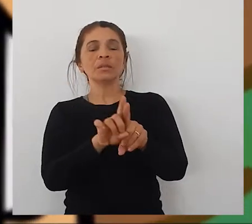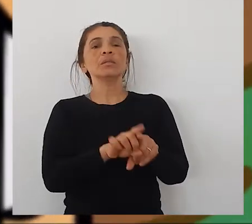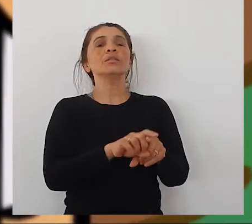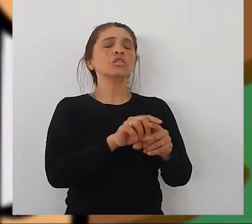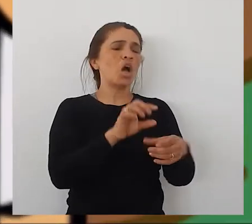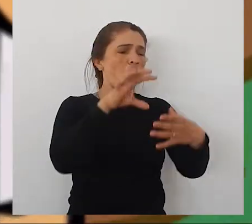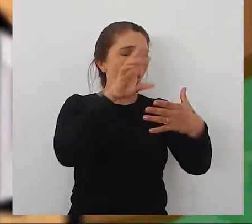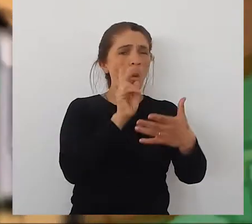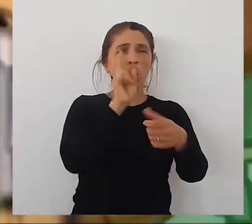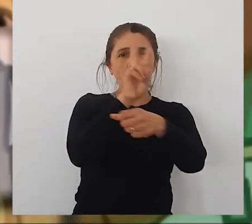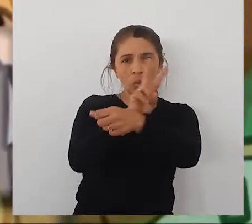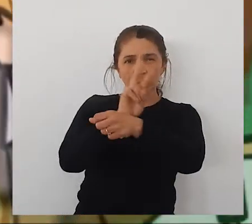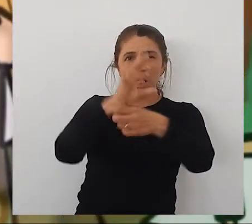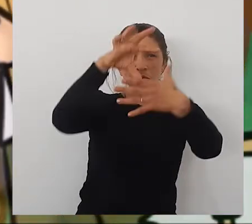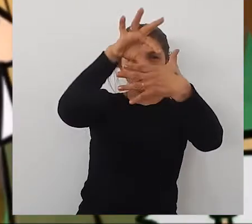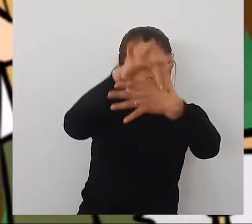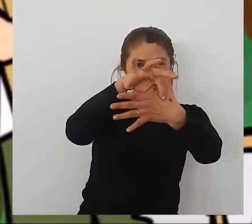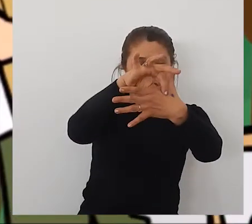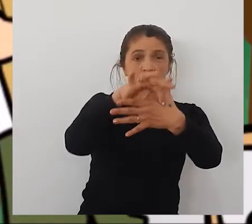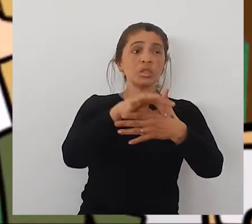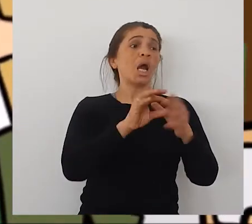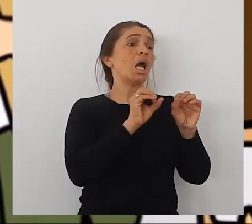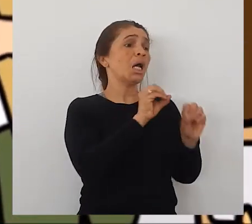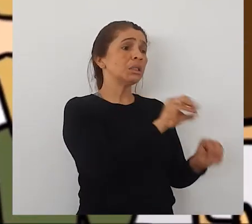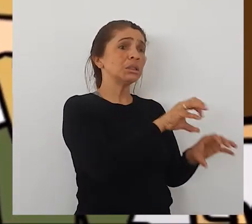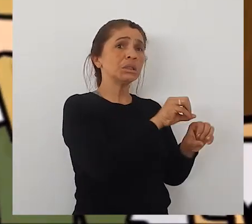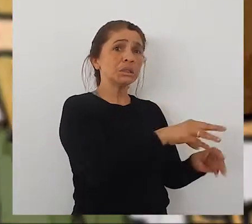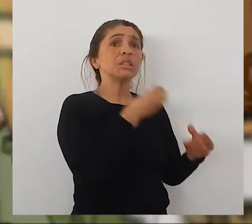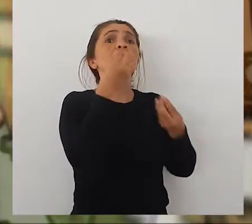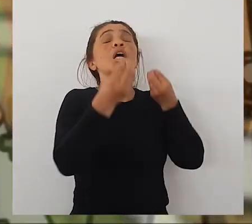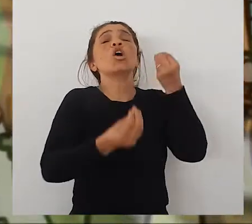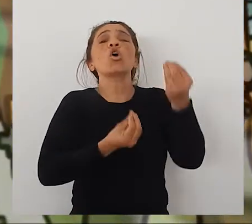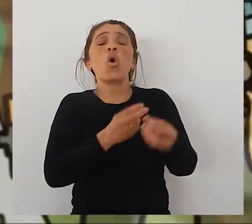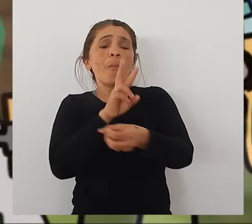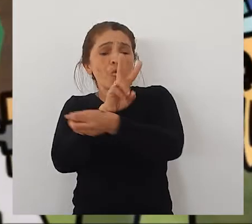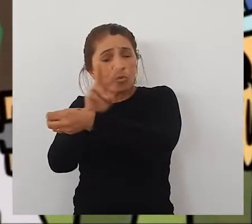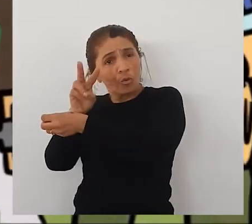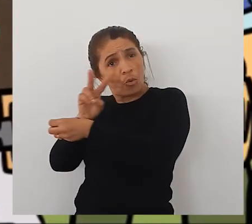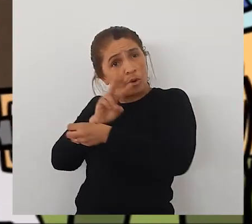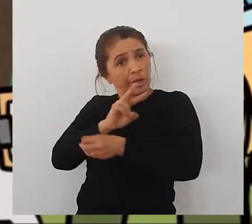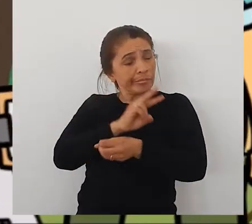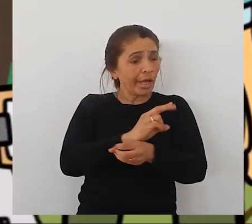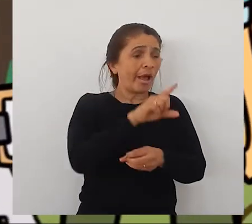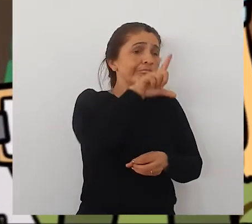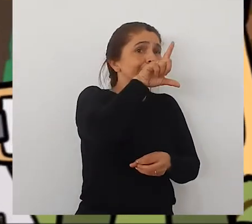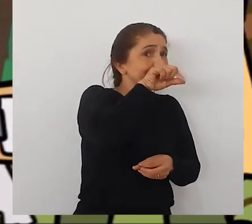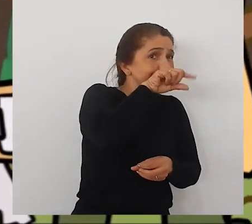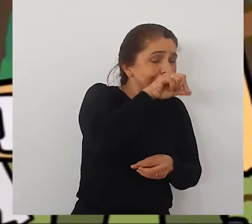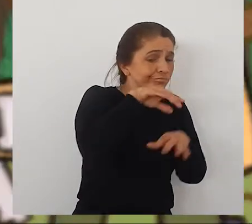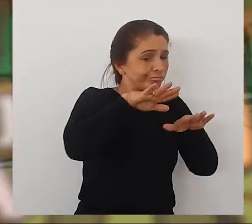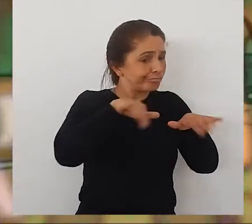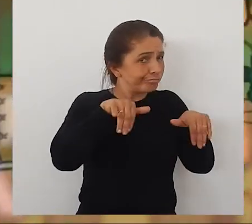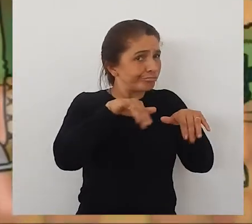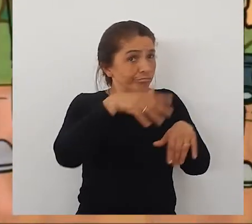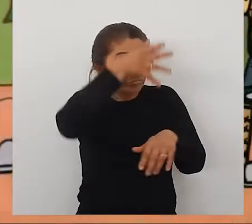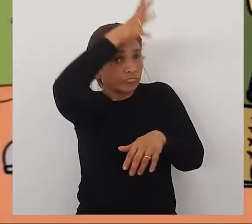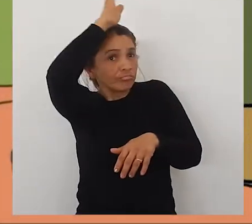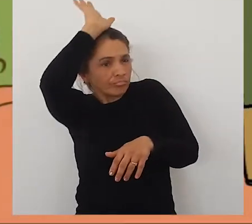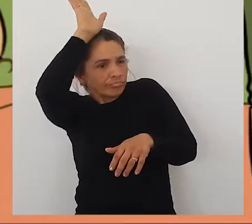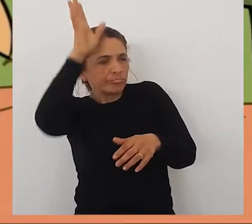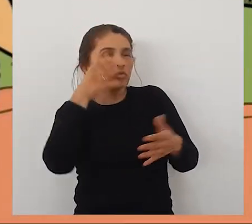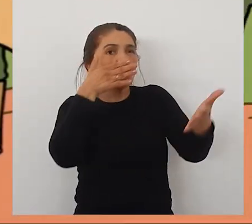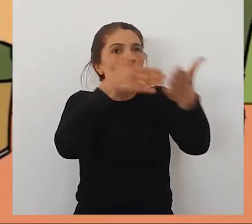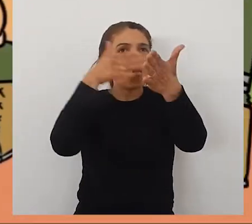a Pró-Carnívoros instrui a comunidade a como proteger seus animais de criação de possíveis